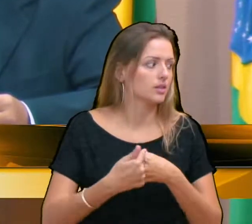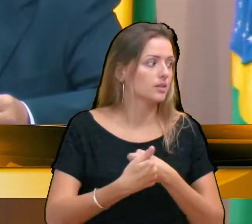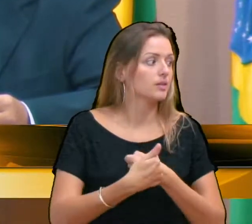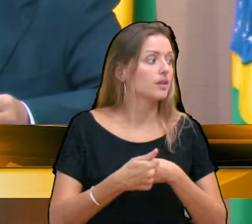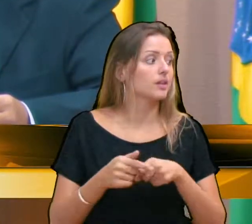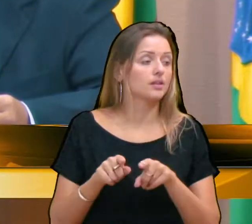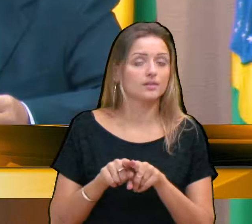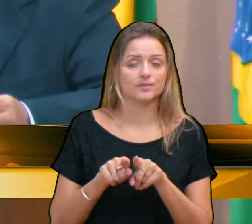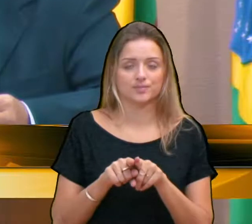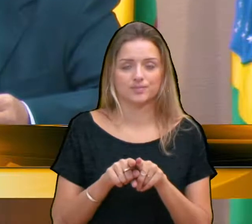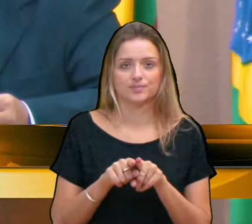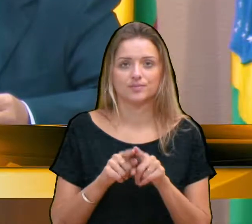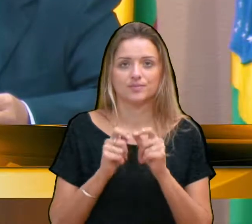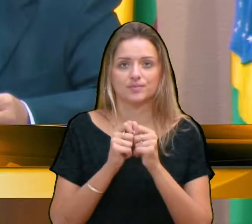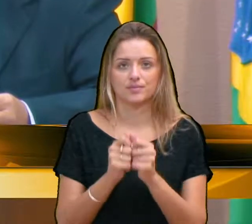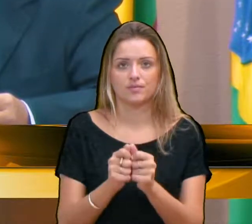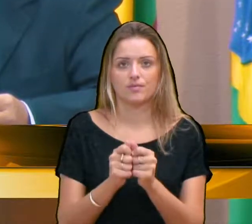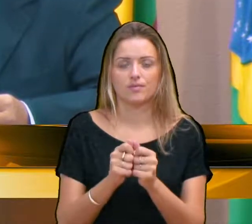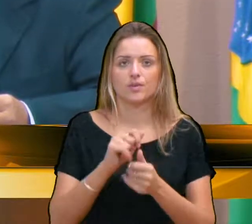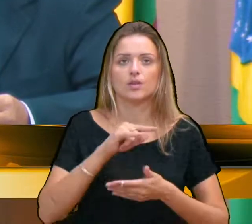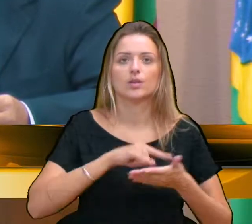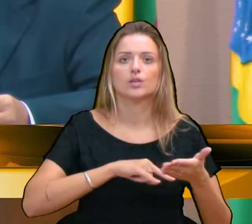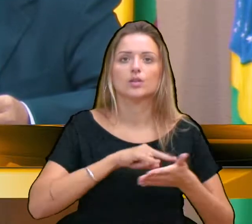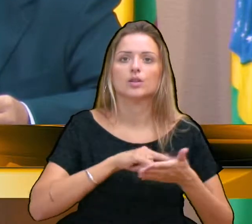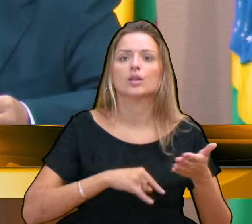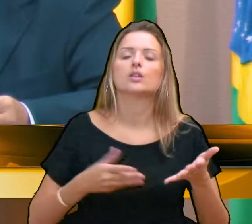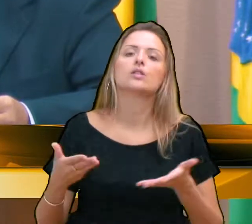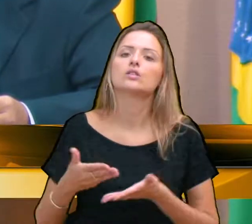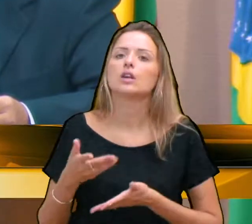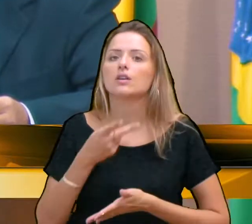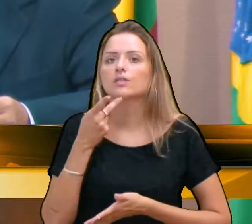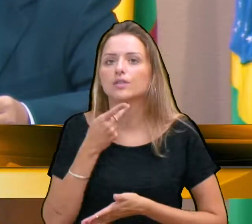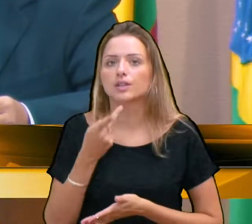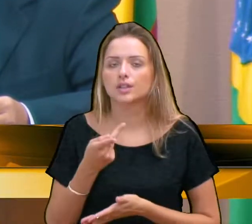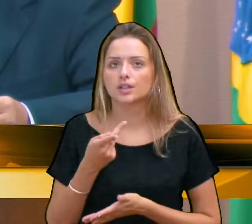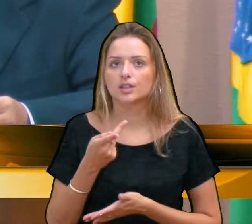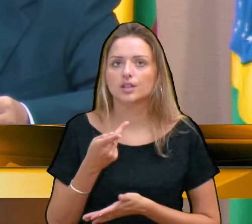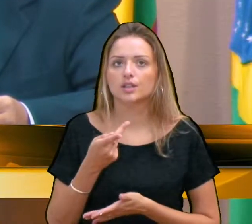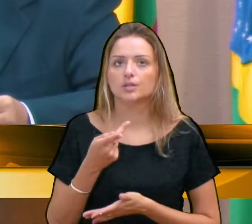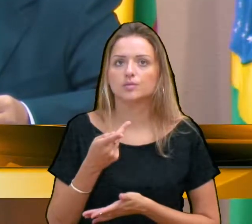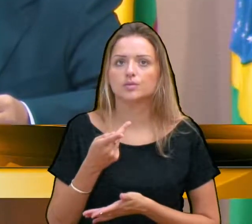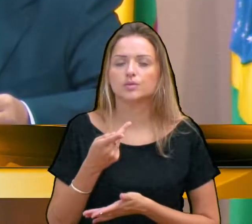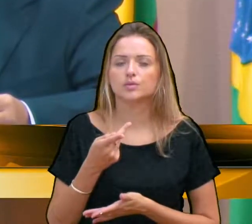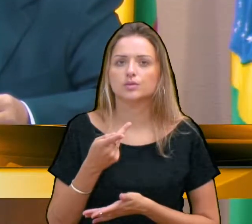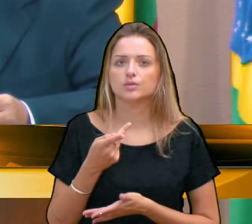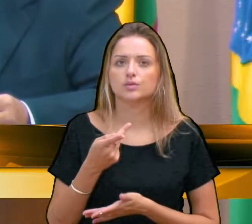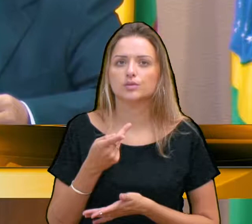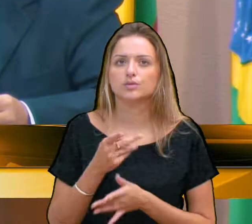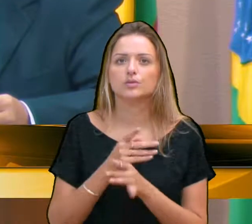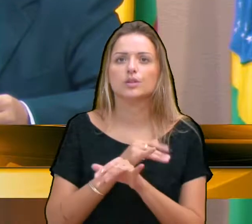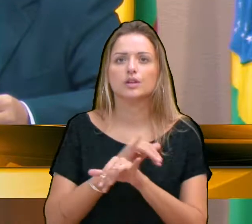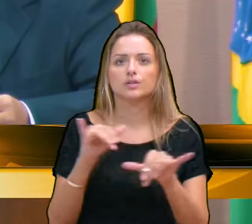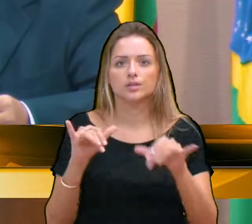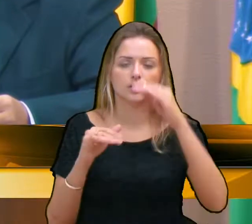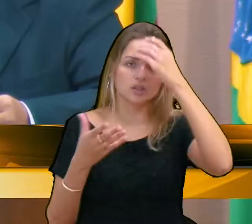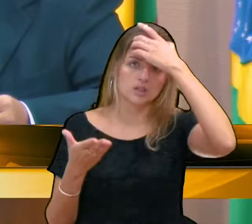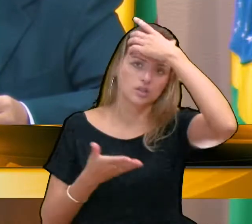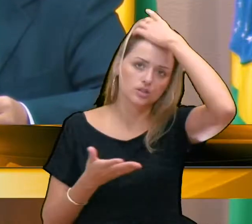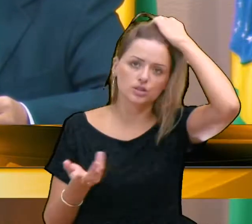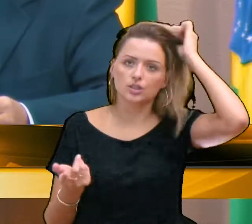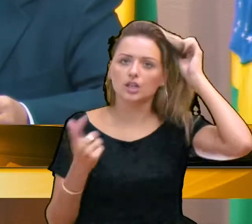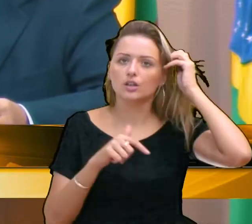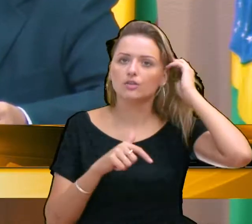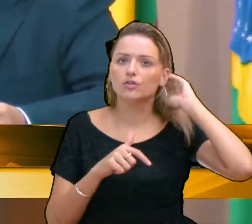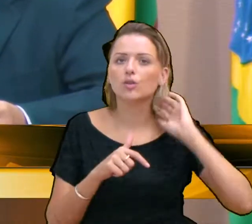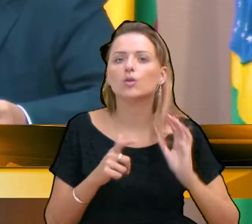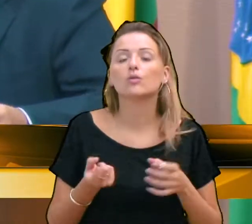Alegre somente para obter o documento. Colocamos nós à disposição com a finalidade de colaborarmos que possa ter retomado essa atividade